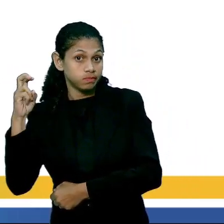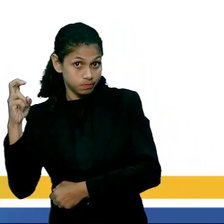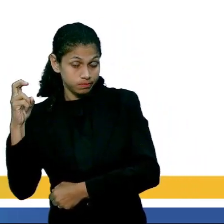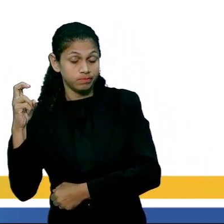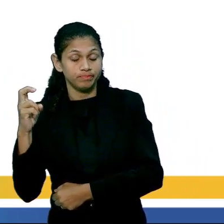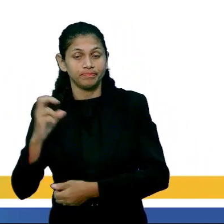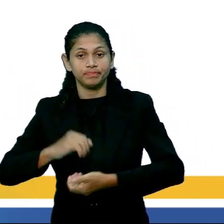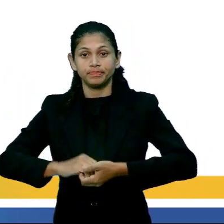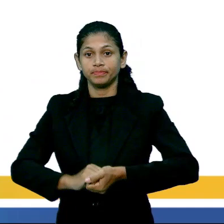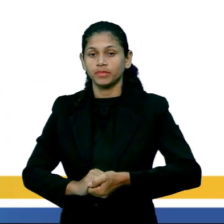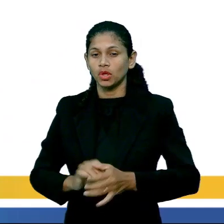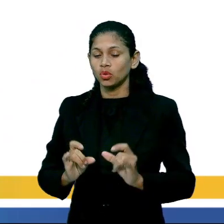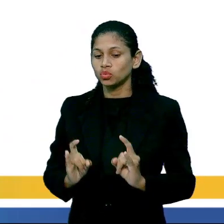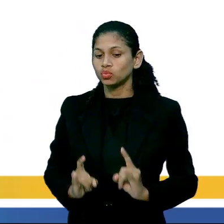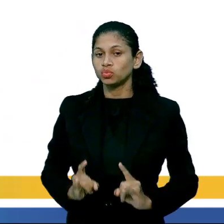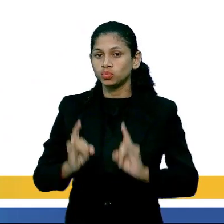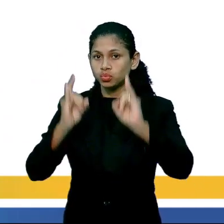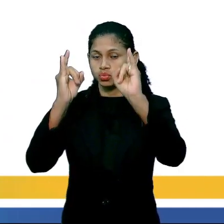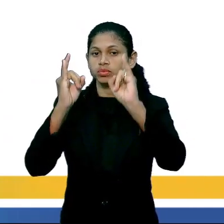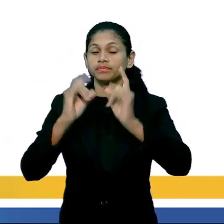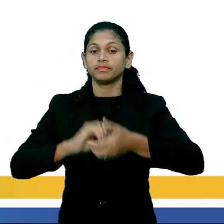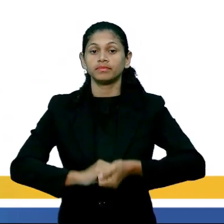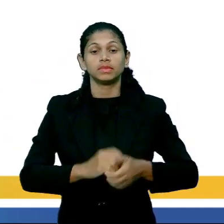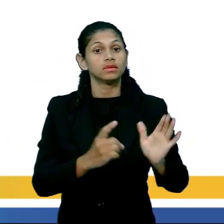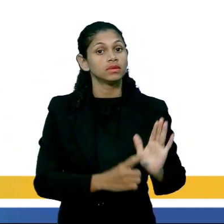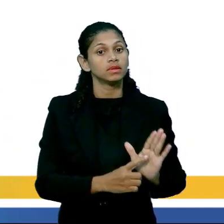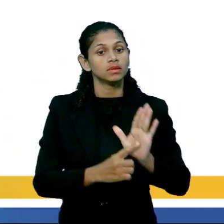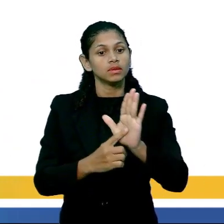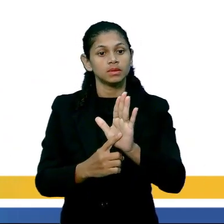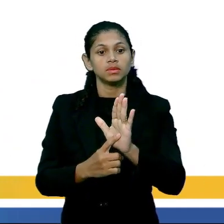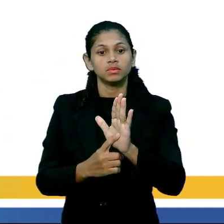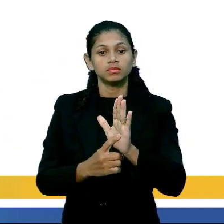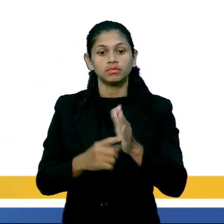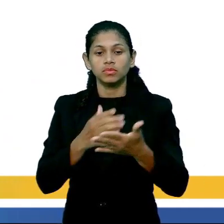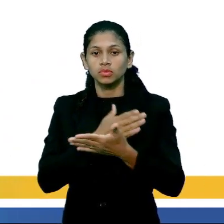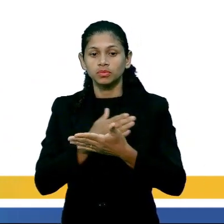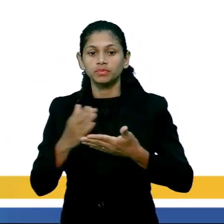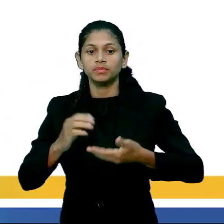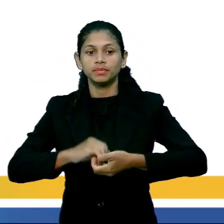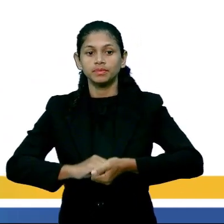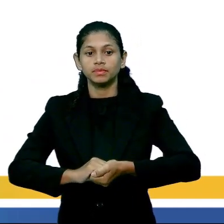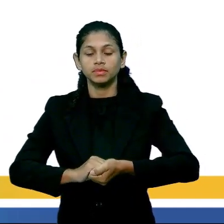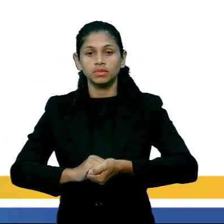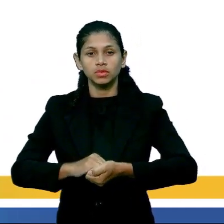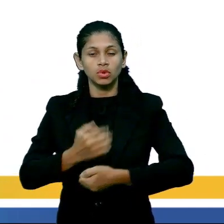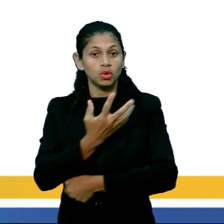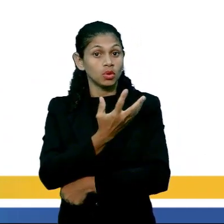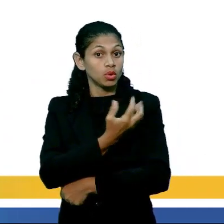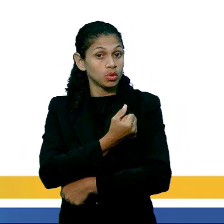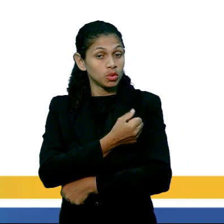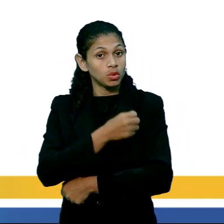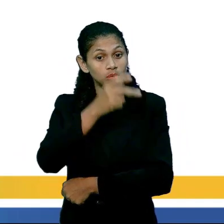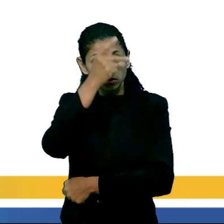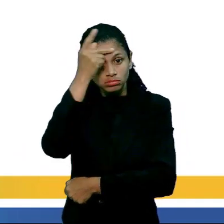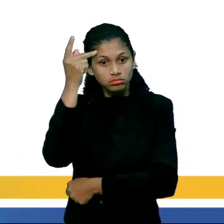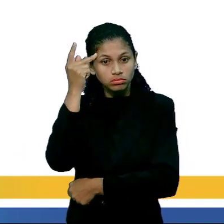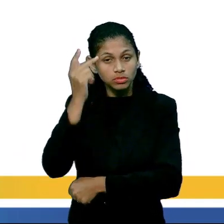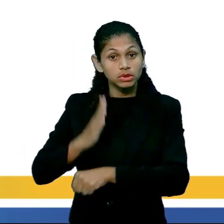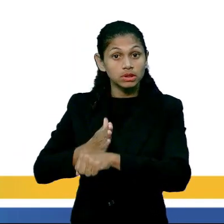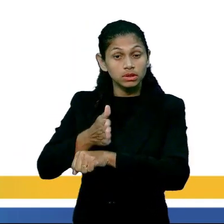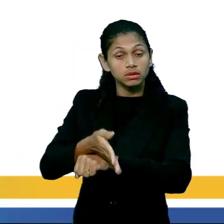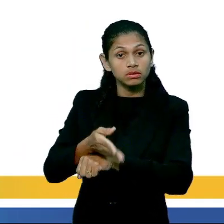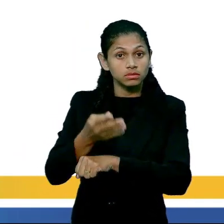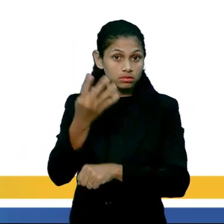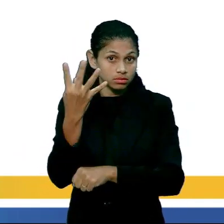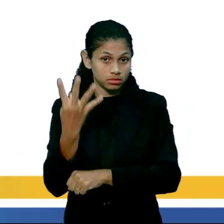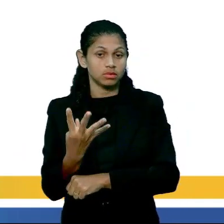andar tudo bem nesse caso ele vai mostrar Olha lá no início número de pessoas os que entram no